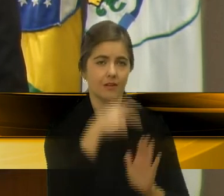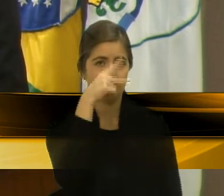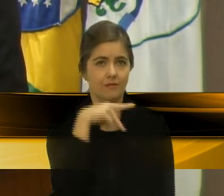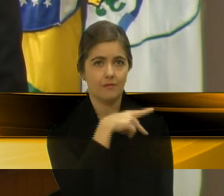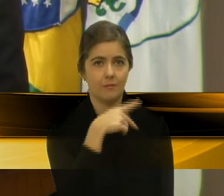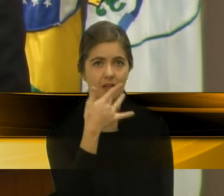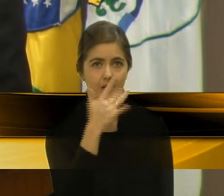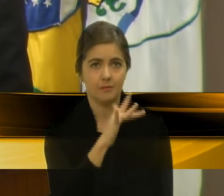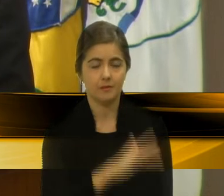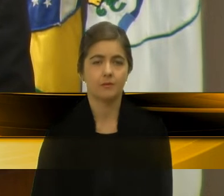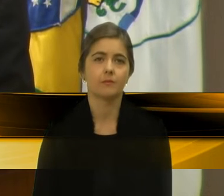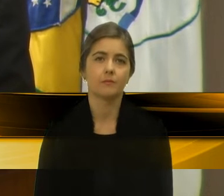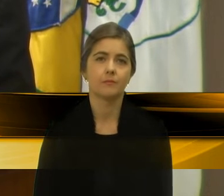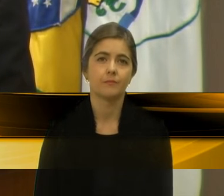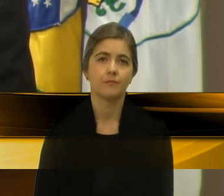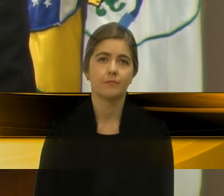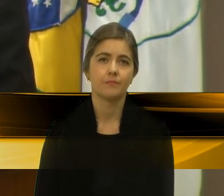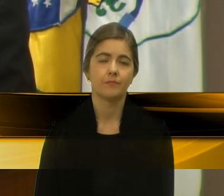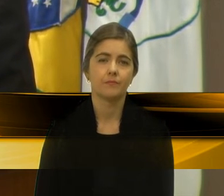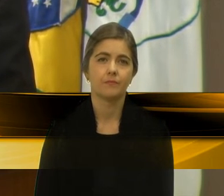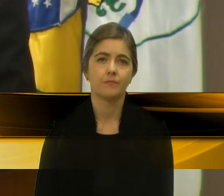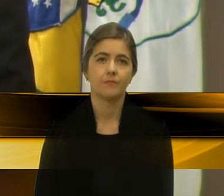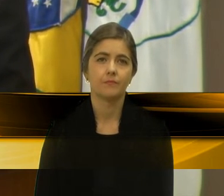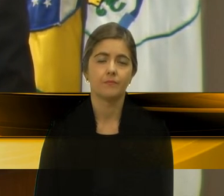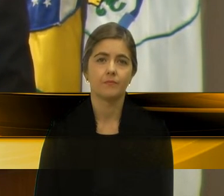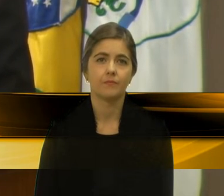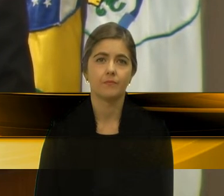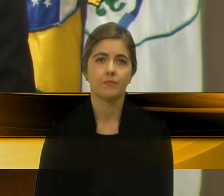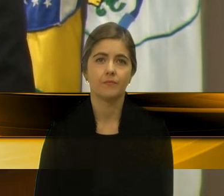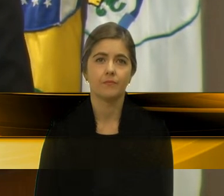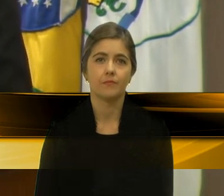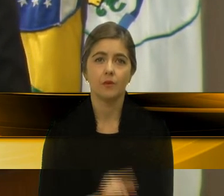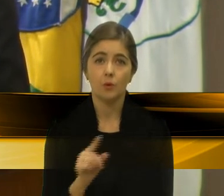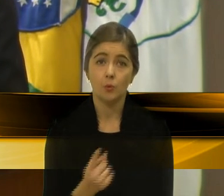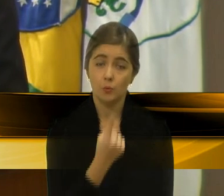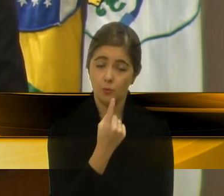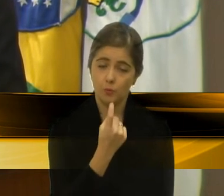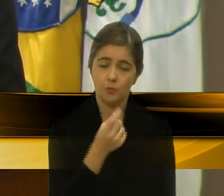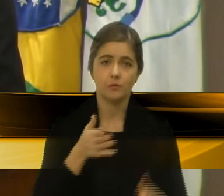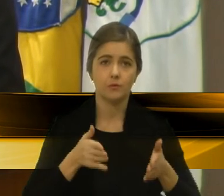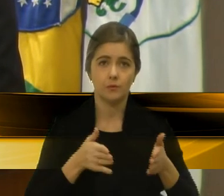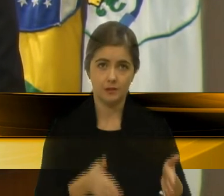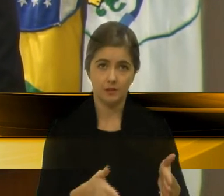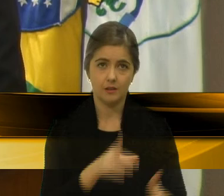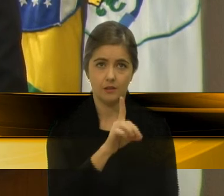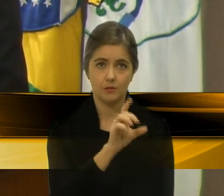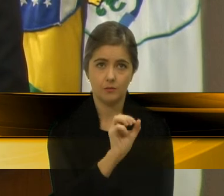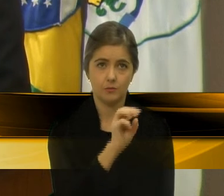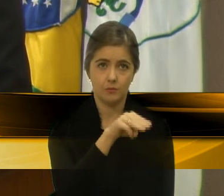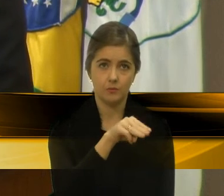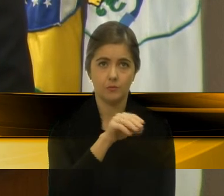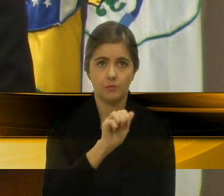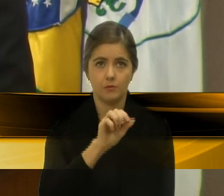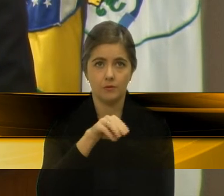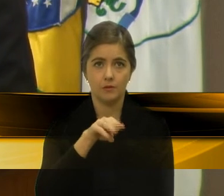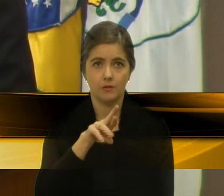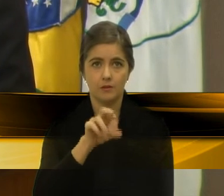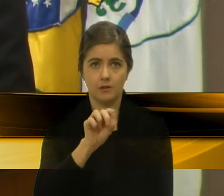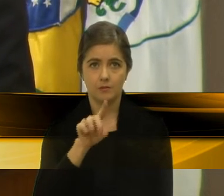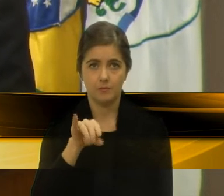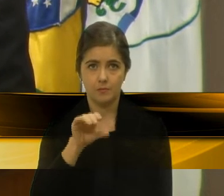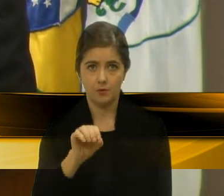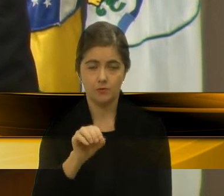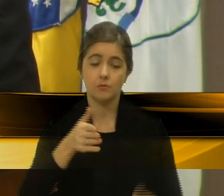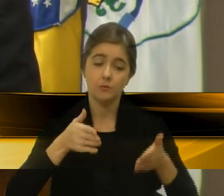fundadores de Nova Camaldre, o único enterrado na localidade foi D. Ambrósio Pieraratelli, falecido